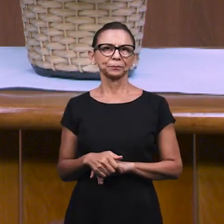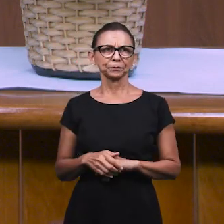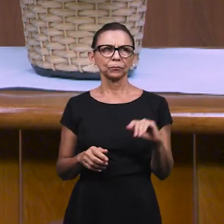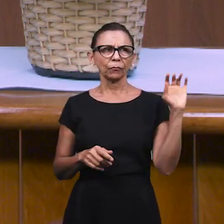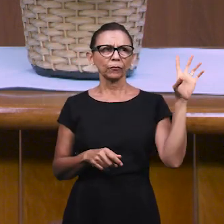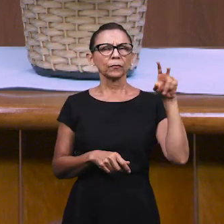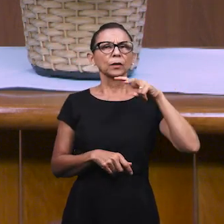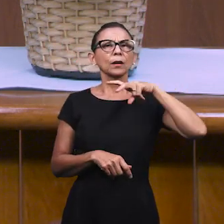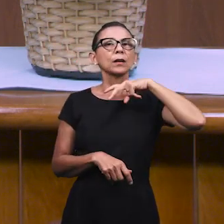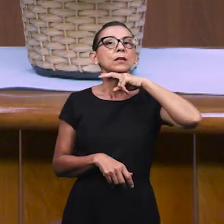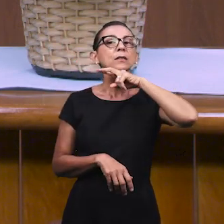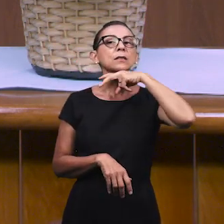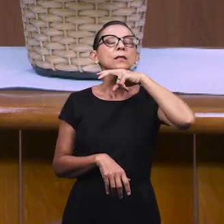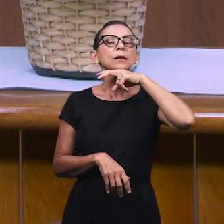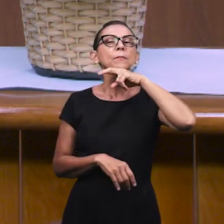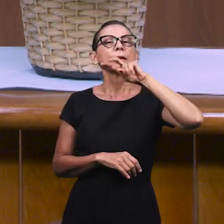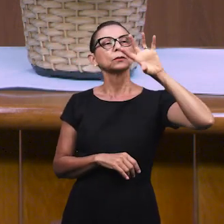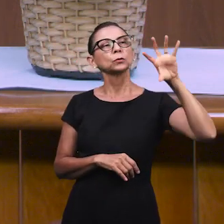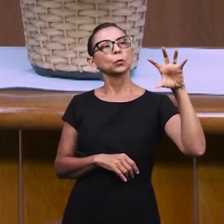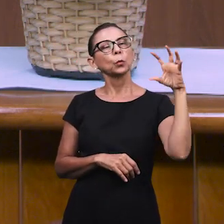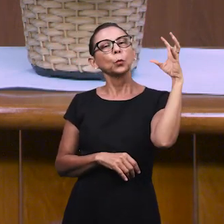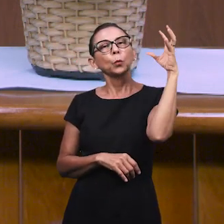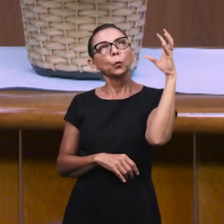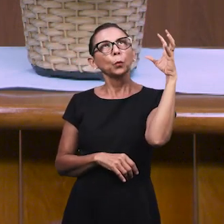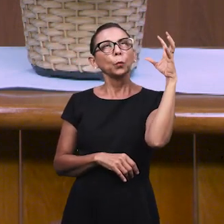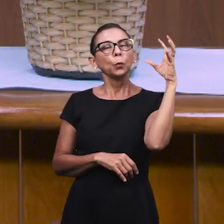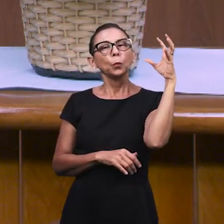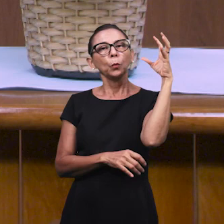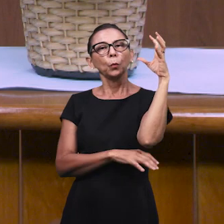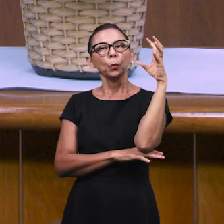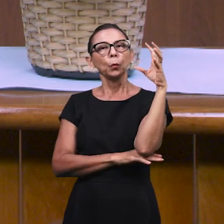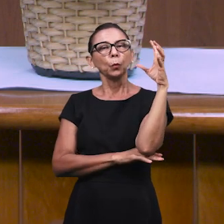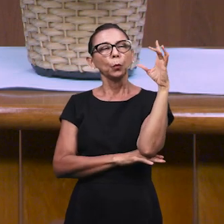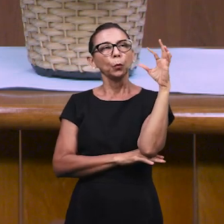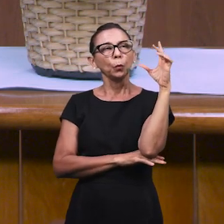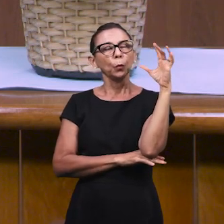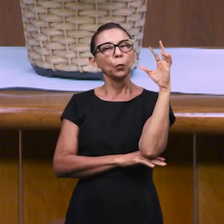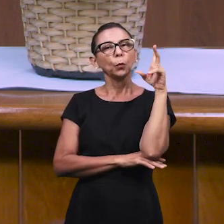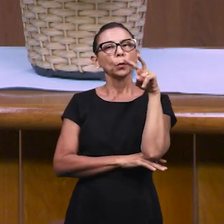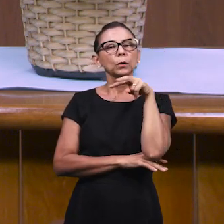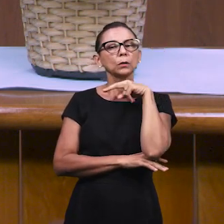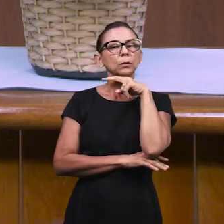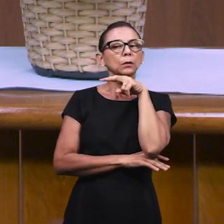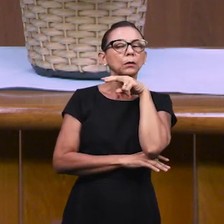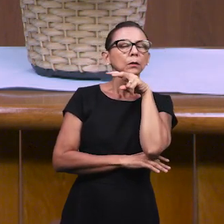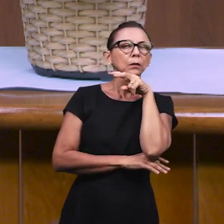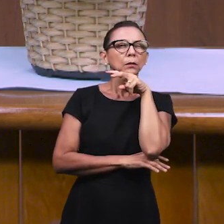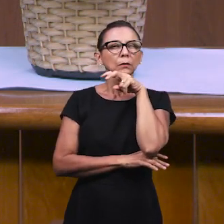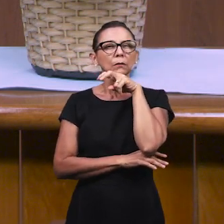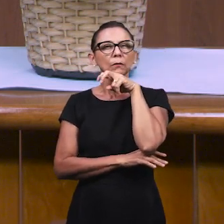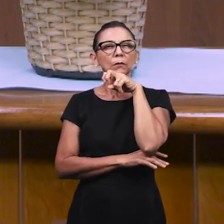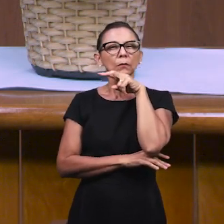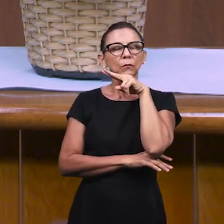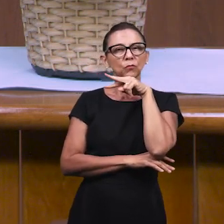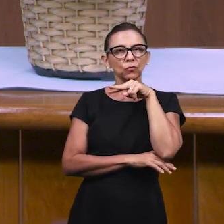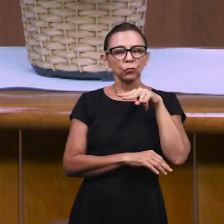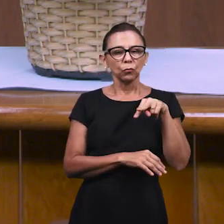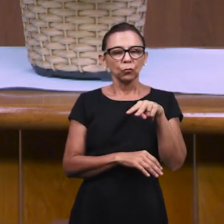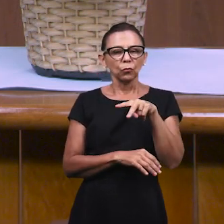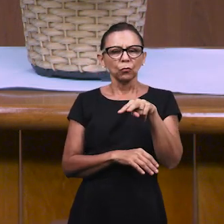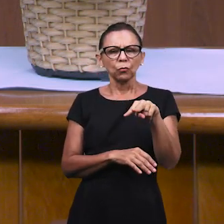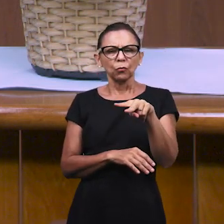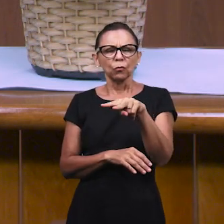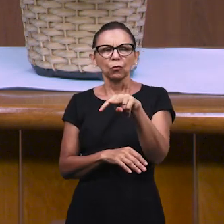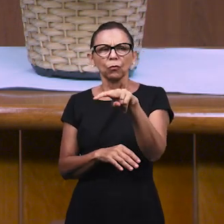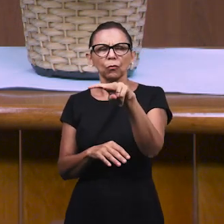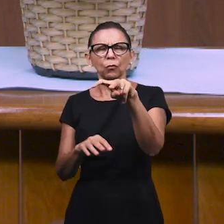olha, eu vi que você, de tudo você participa aqui nesse jardim. Comeu de todos os frutos, participou de tudo,